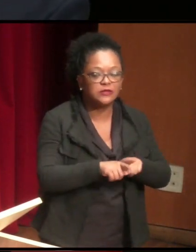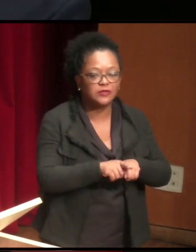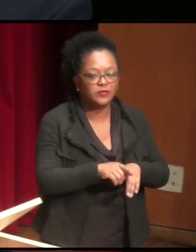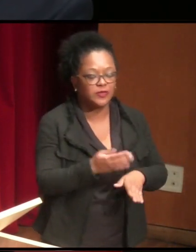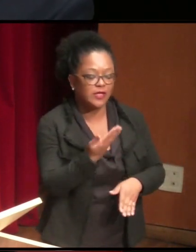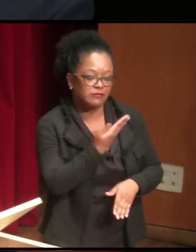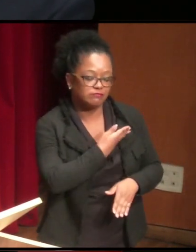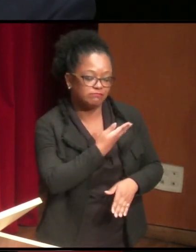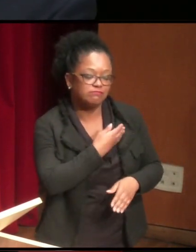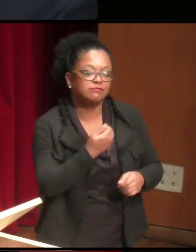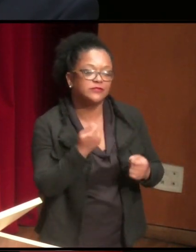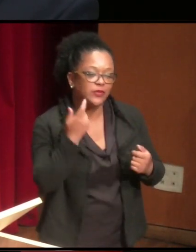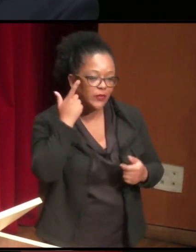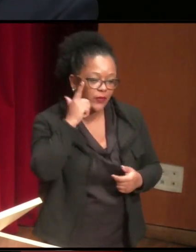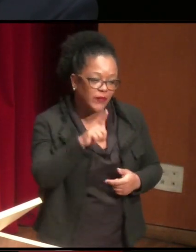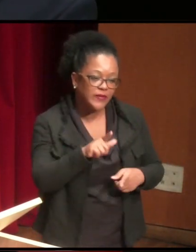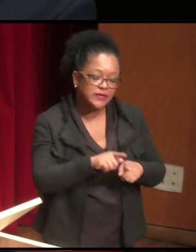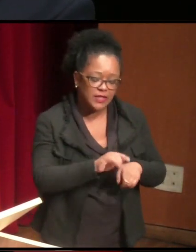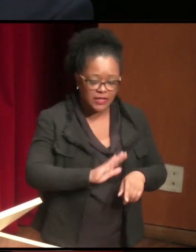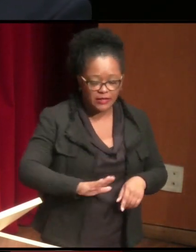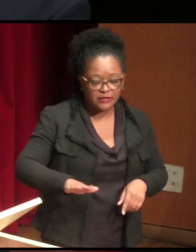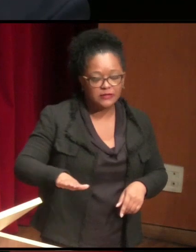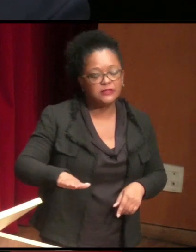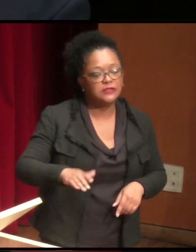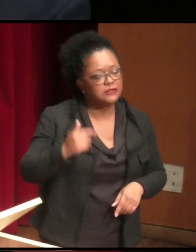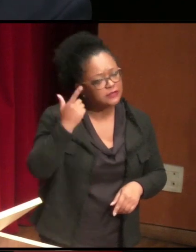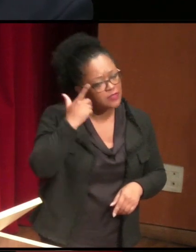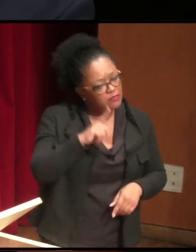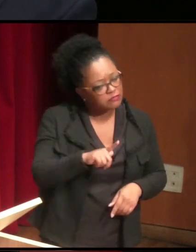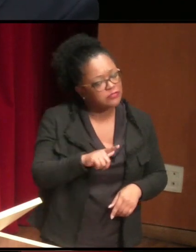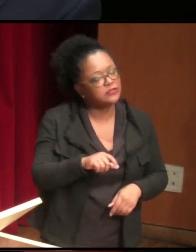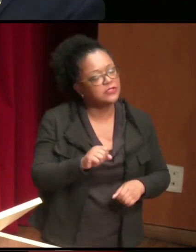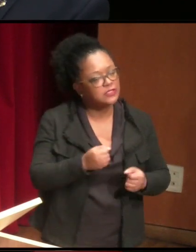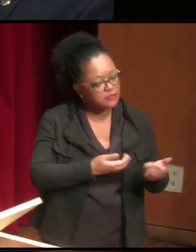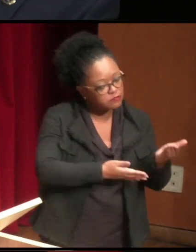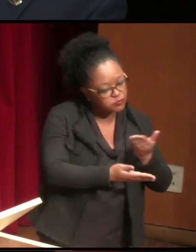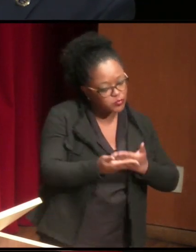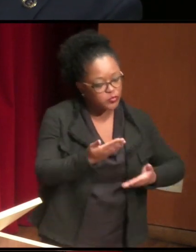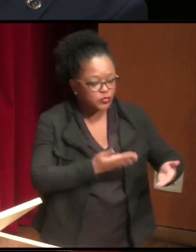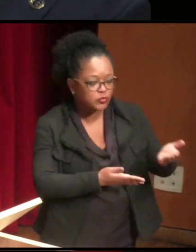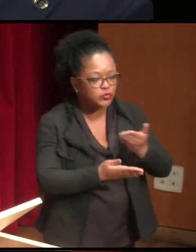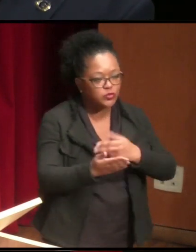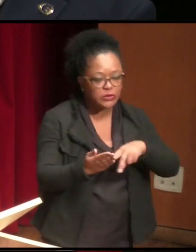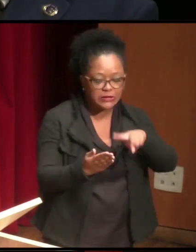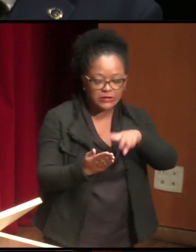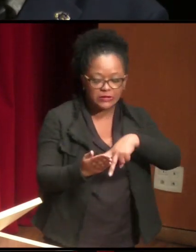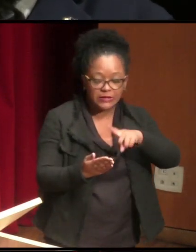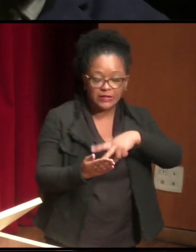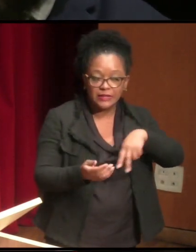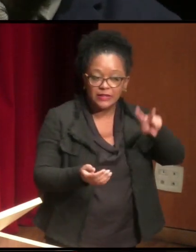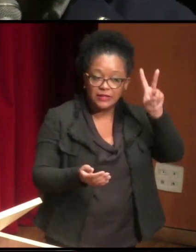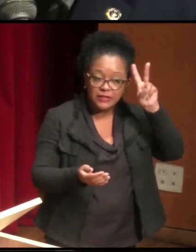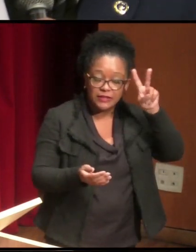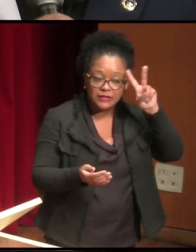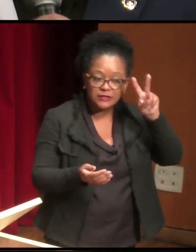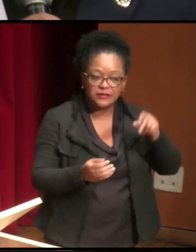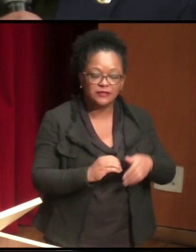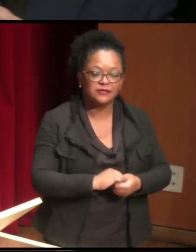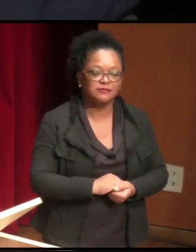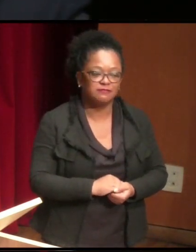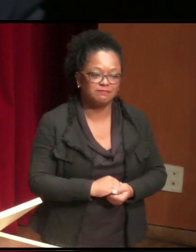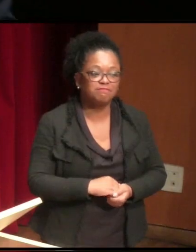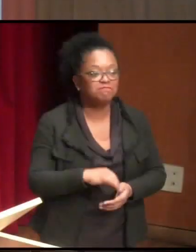caso. Exatamente. Porque aí a própria criança que é deficiente visual, ela pode interagir e falar, olha, eu estou lendo essa história aqui e você pode ver o que eu estou lendo. Olha